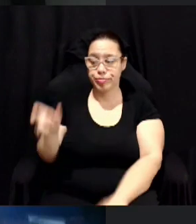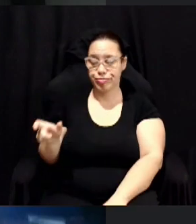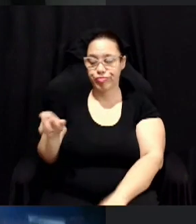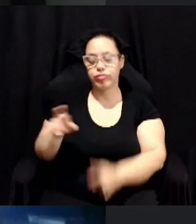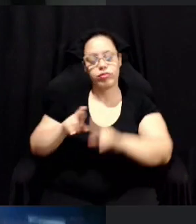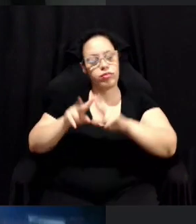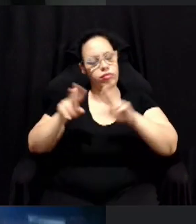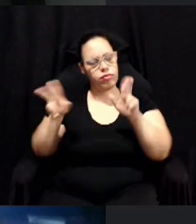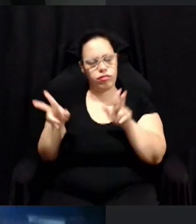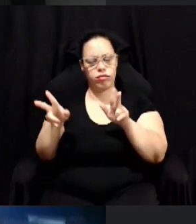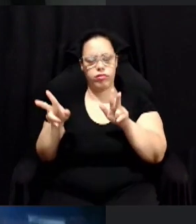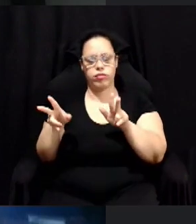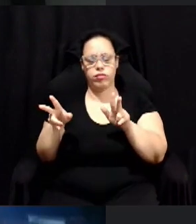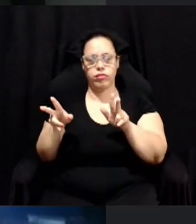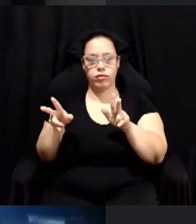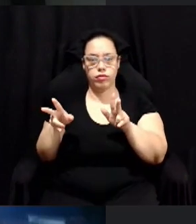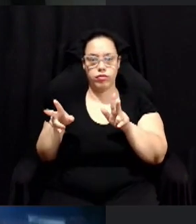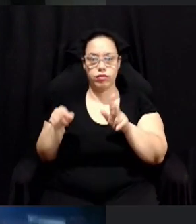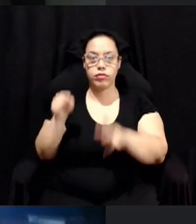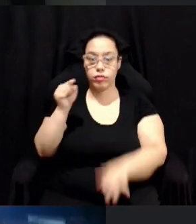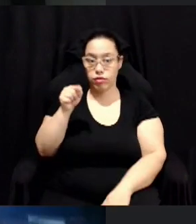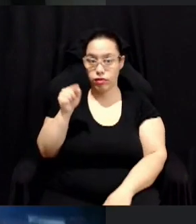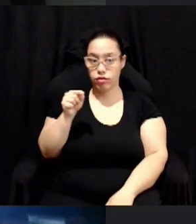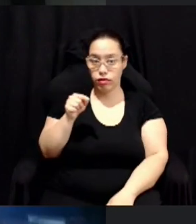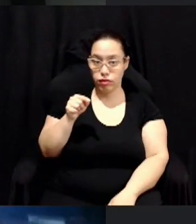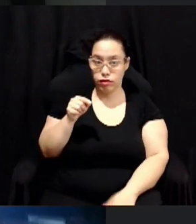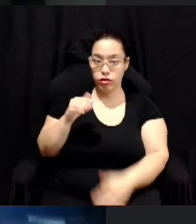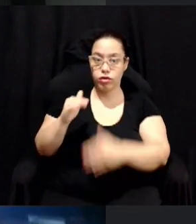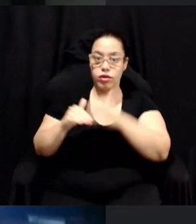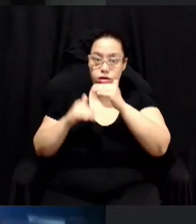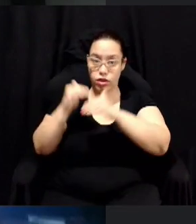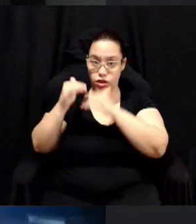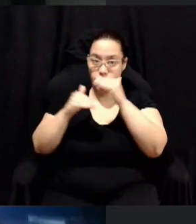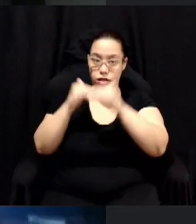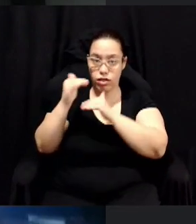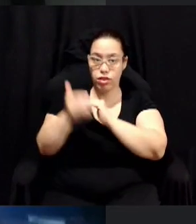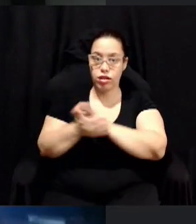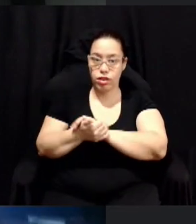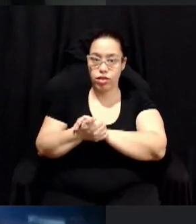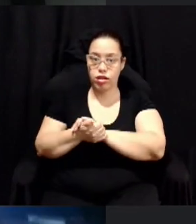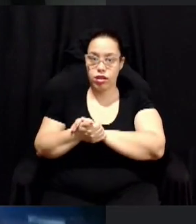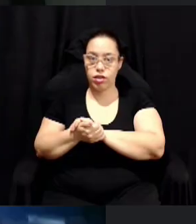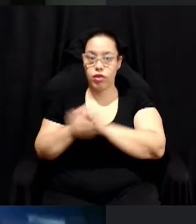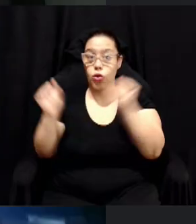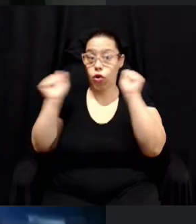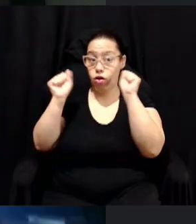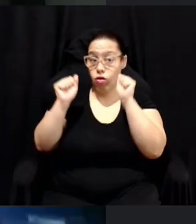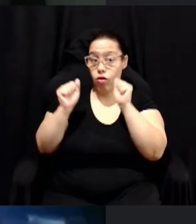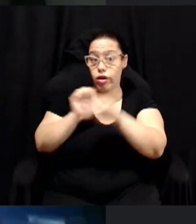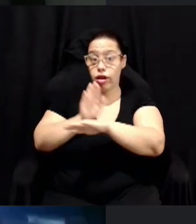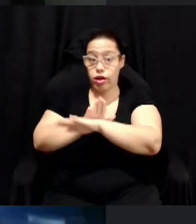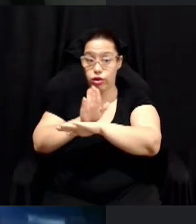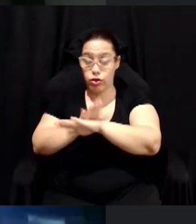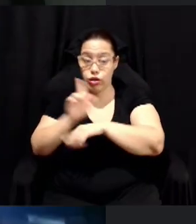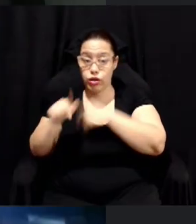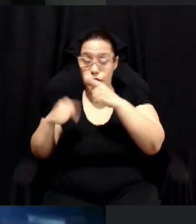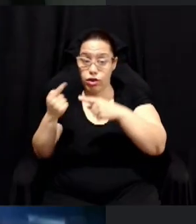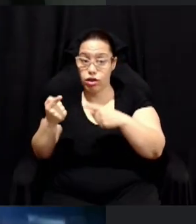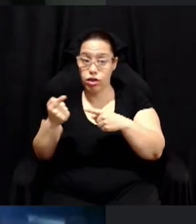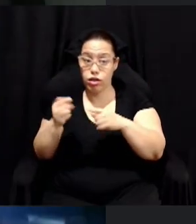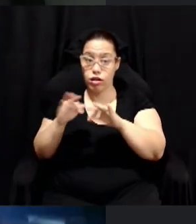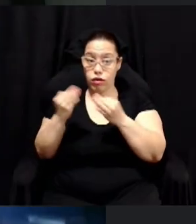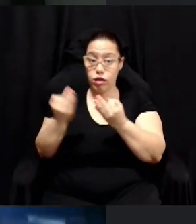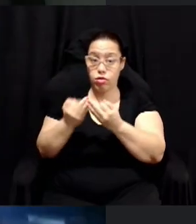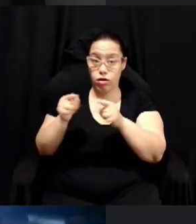Então, é nesse processo aí que a gente do Vibrar acaba ajudando outras pessoas e familiares também